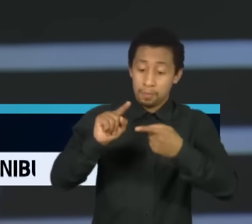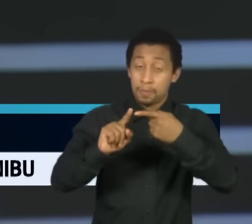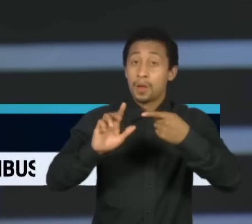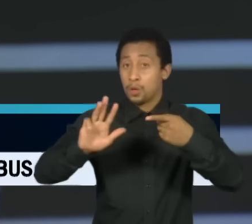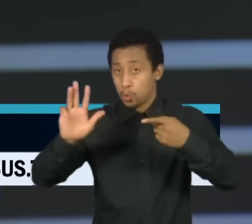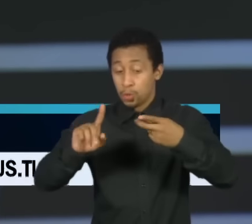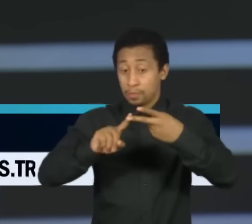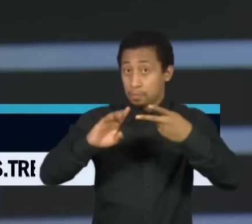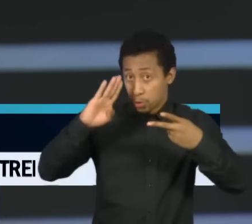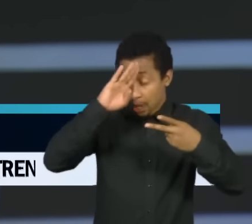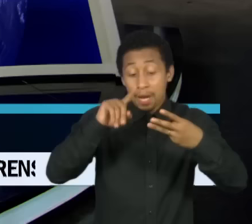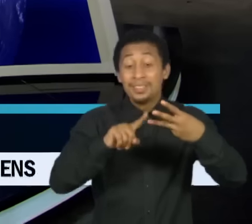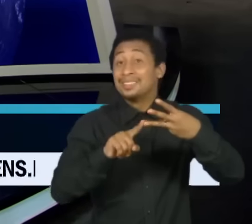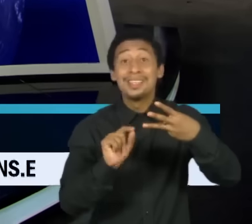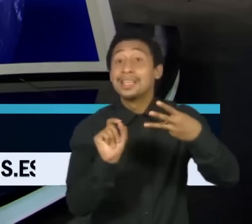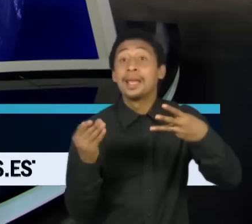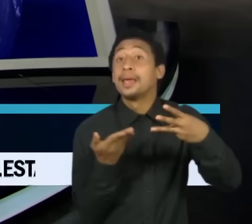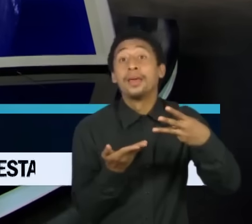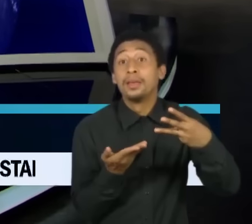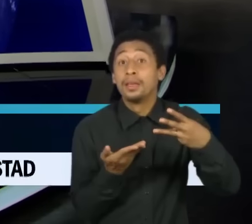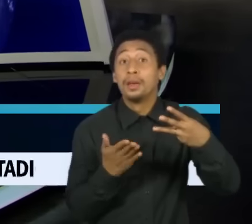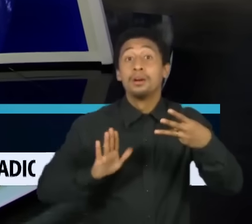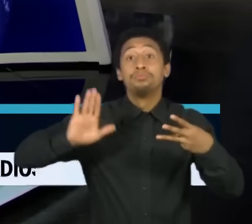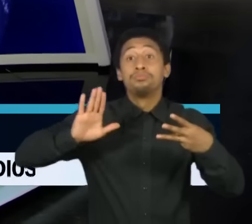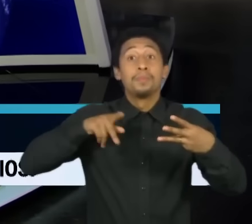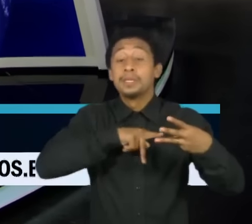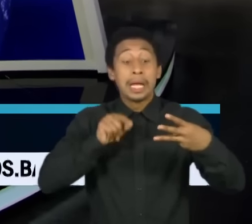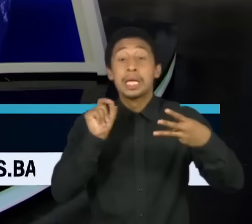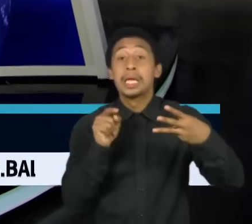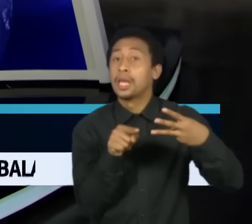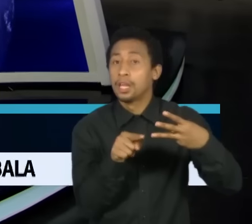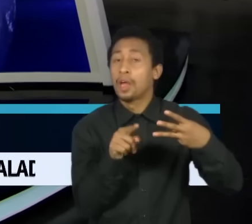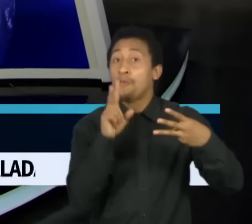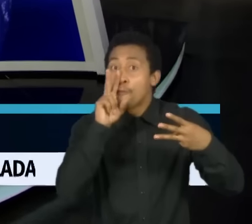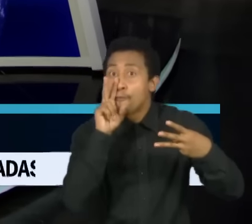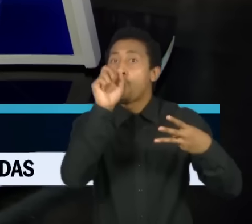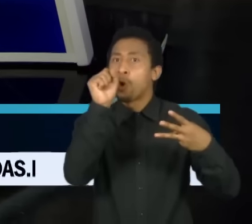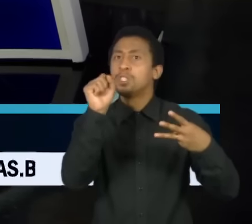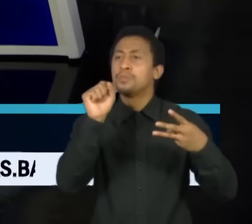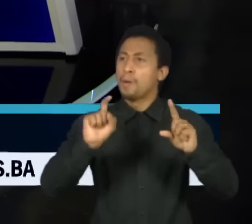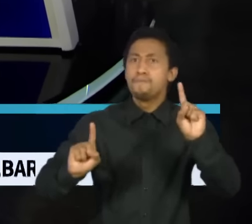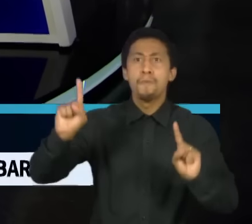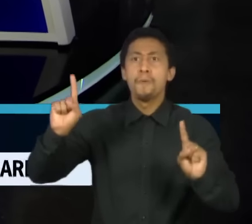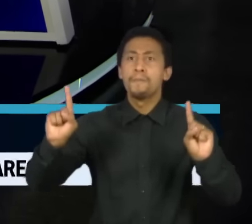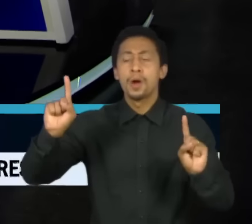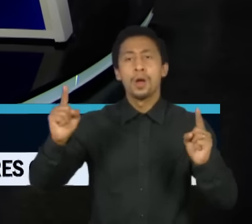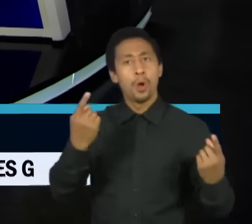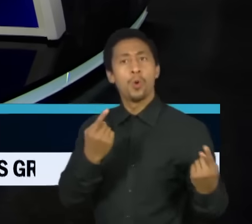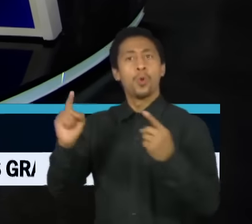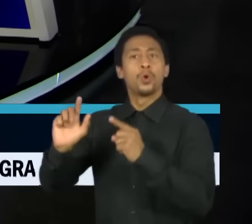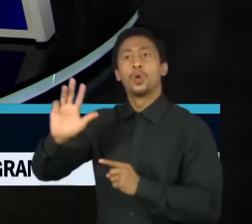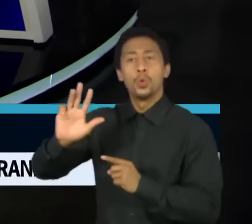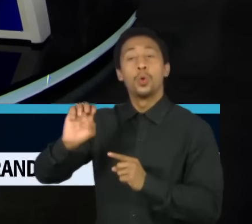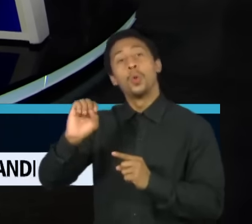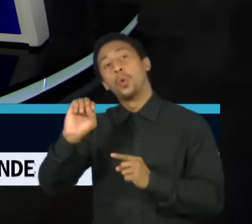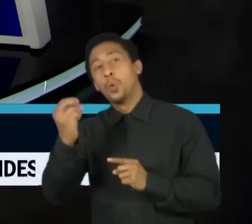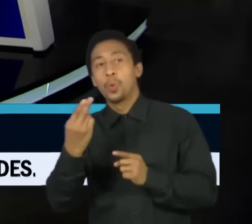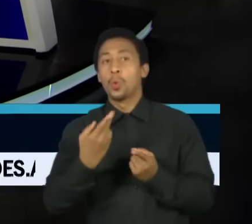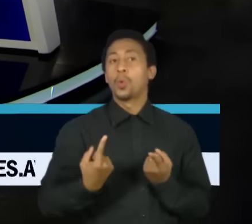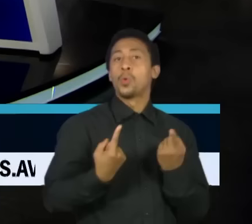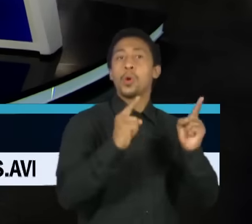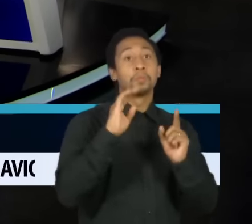numa segunda via e possa eventualmente enfrentar Lula no segundo turno. Acho que essa é uma das questões centrais do momento. É